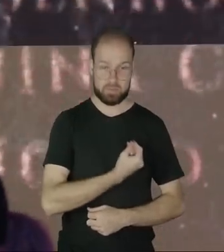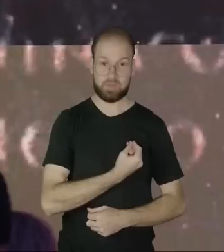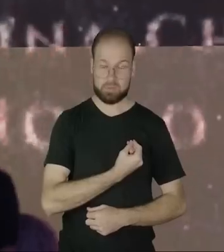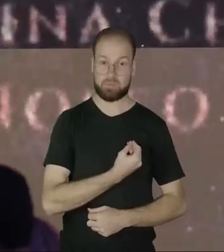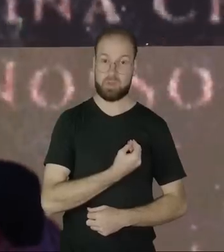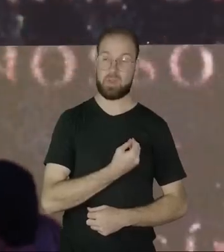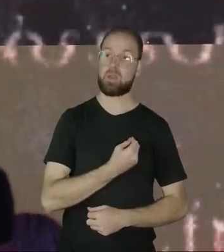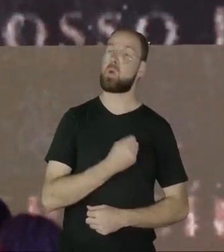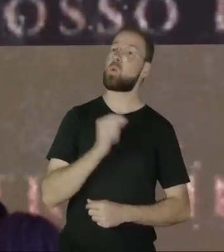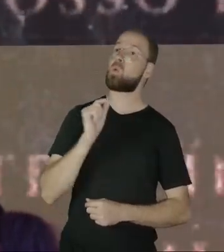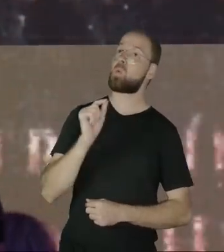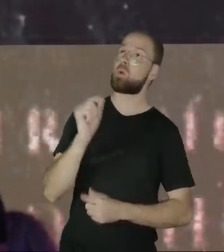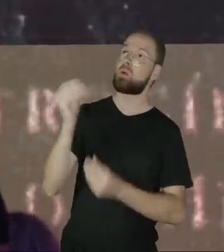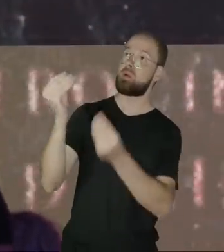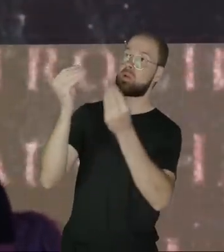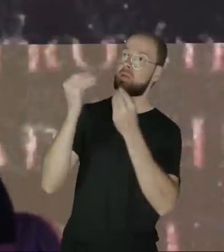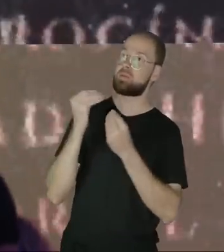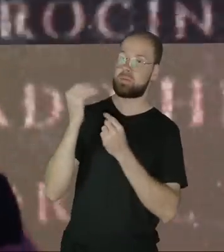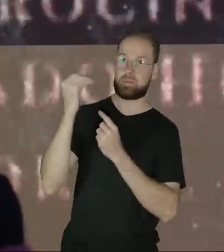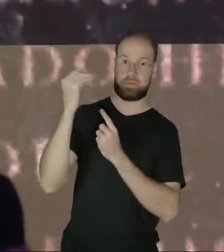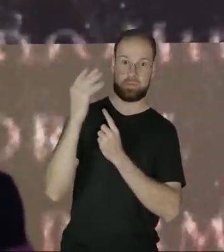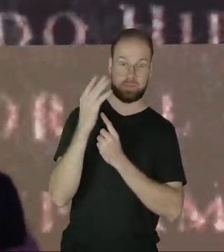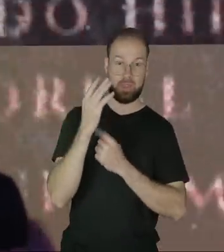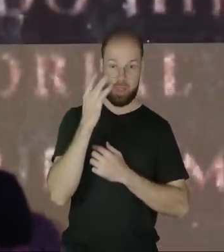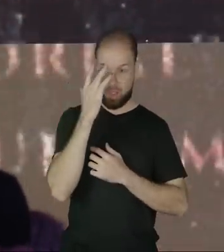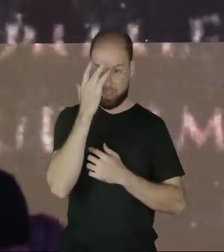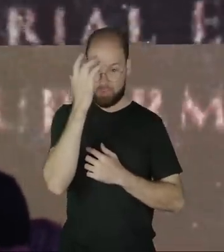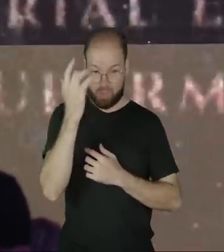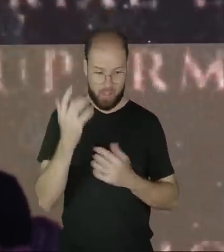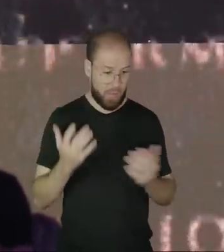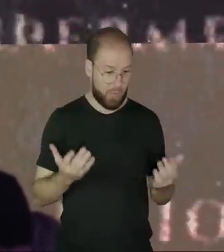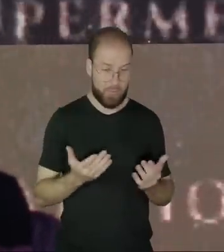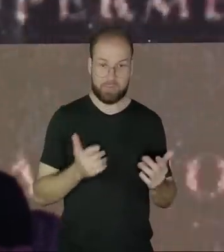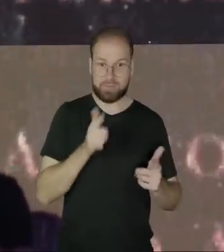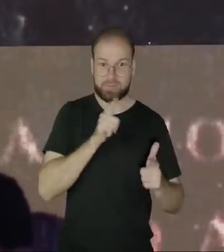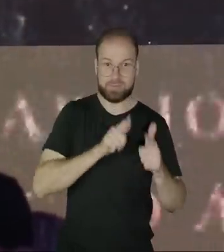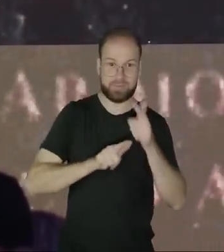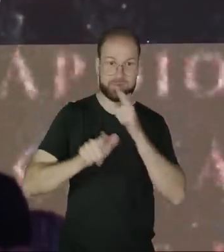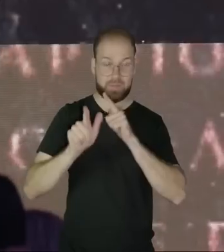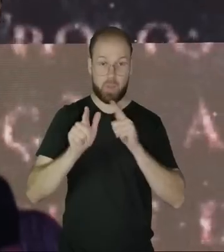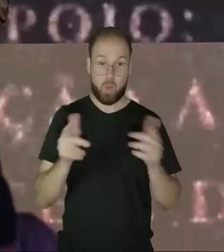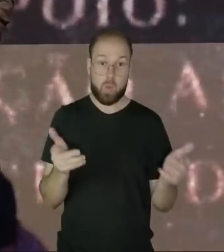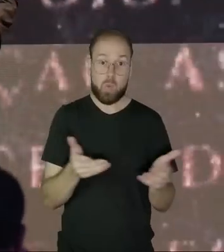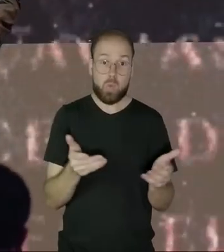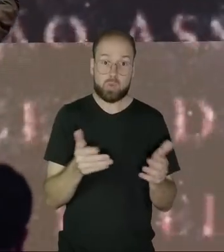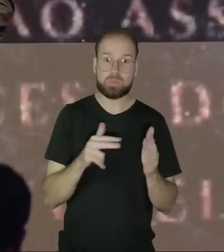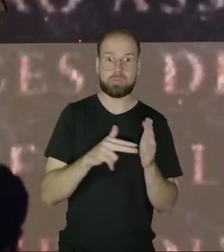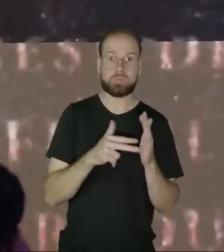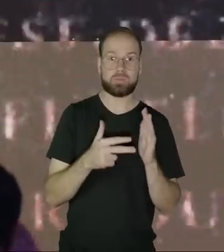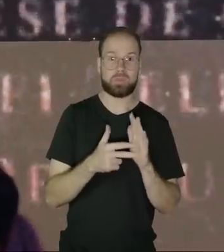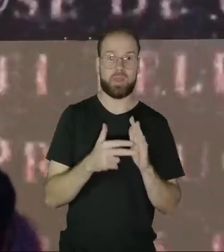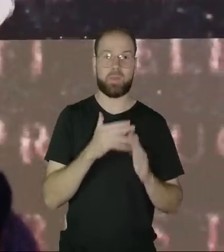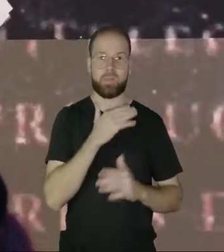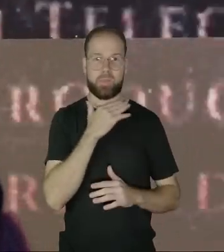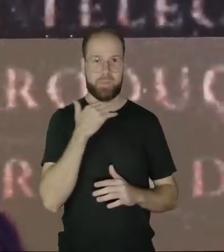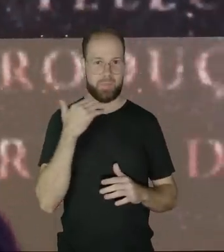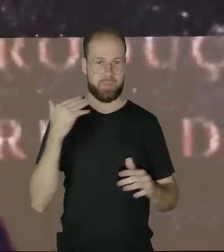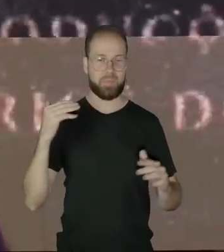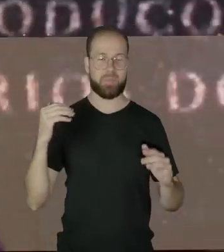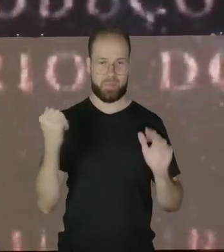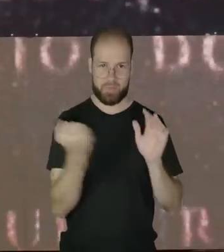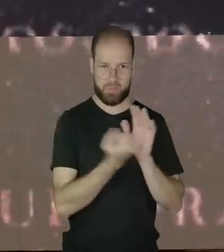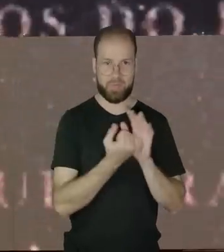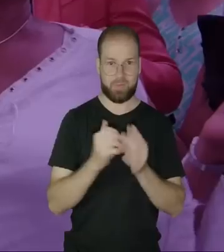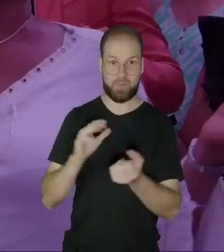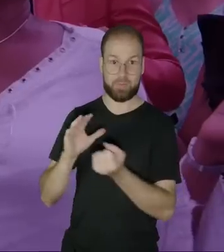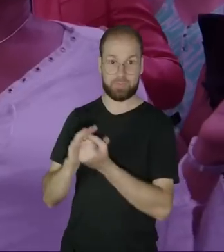graça. Amanhã, hoje nós contemplamos a morte. Amanhã, esse sepulcro vai